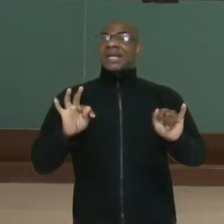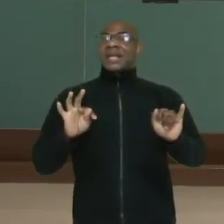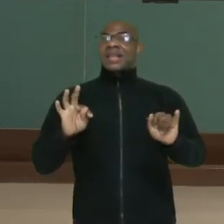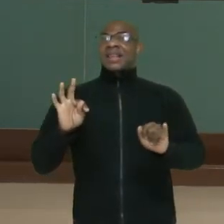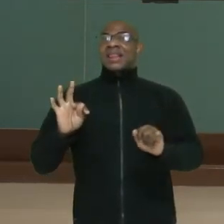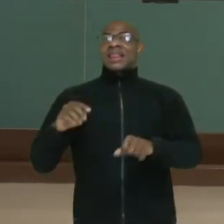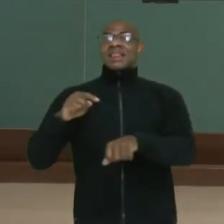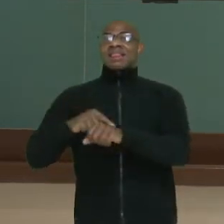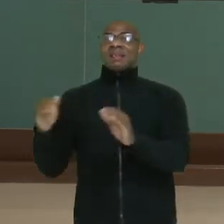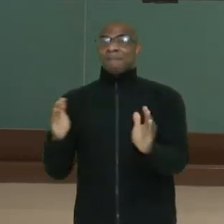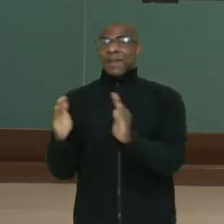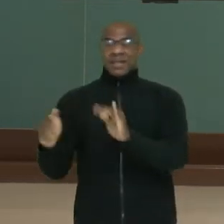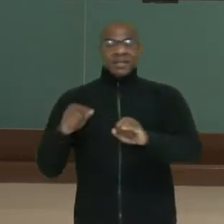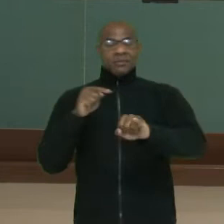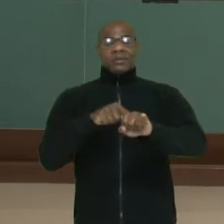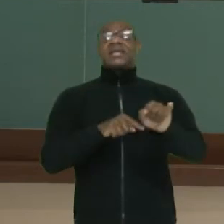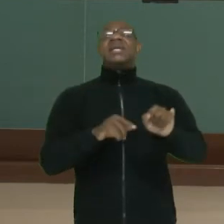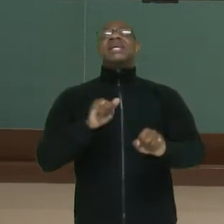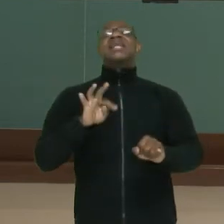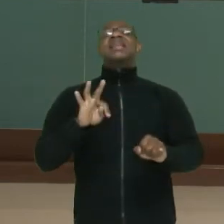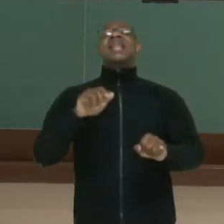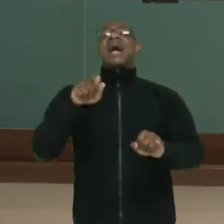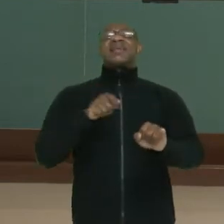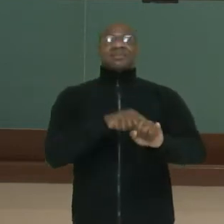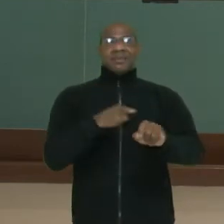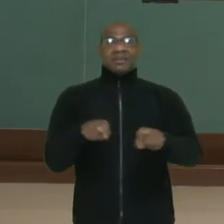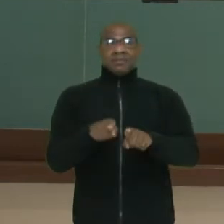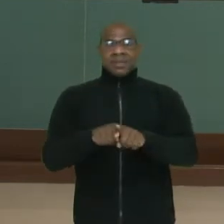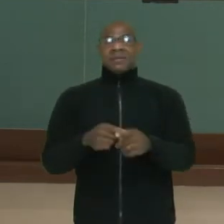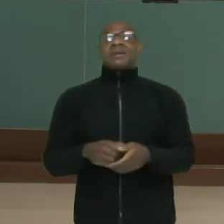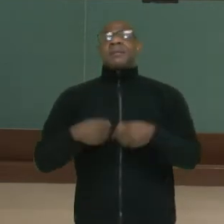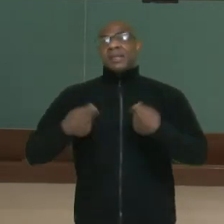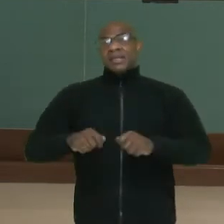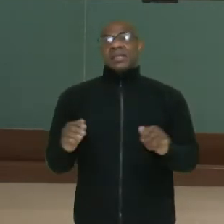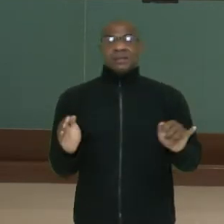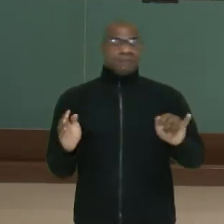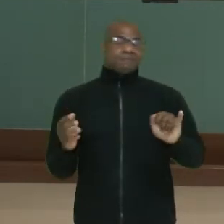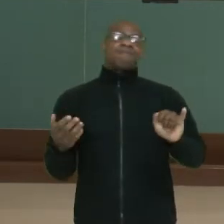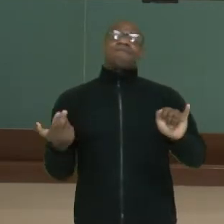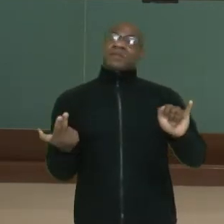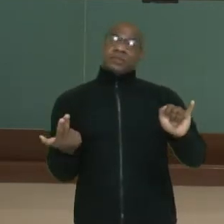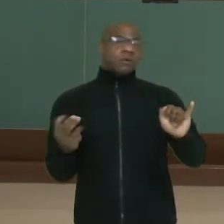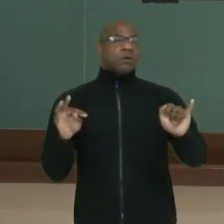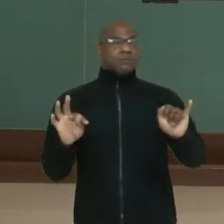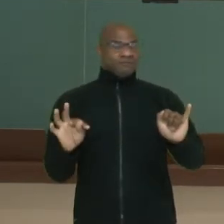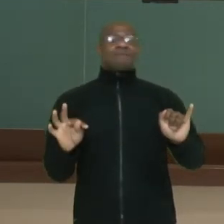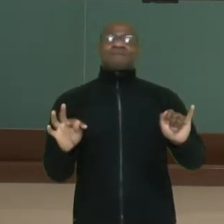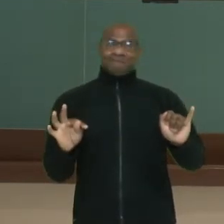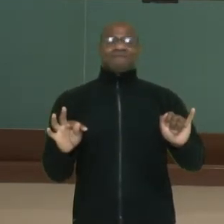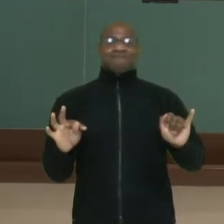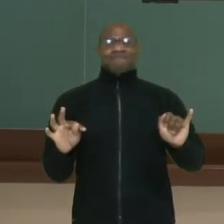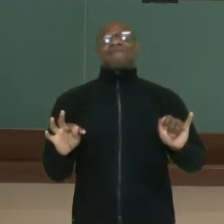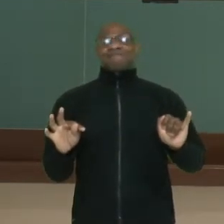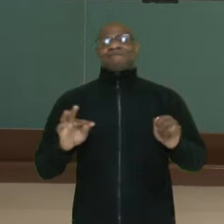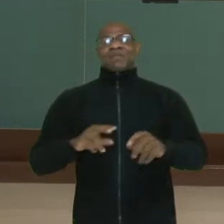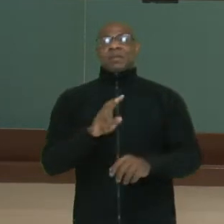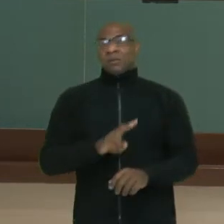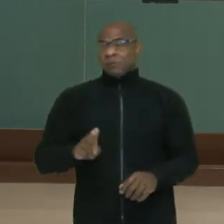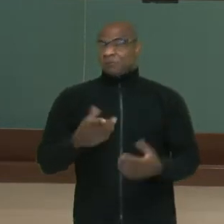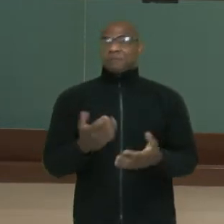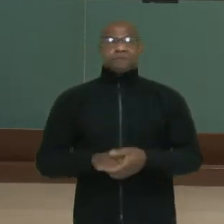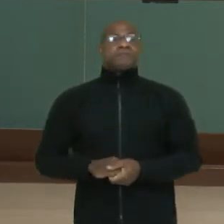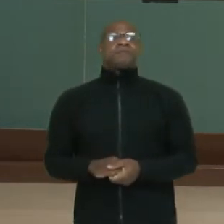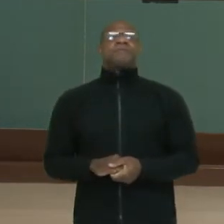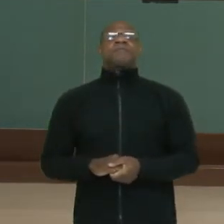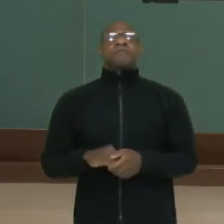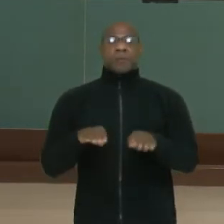como a base do capital, né, precisa estar na mesma unidade monetária, a taxa e o tempo também, ok? Tudo em